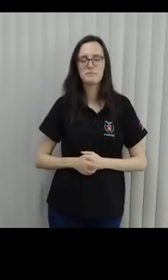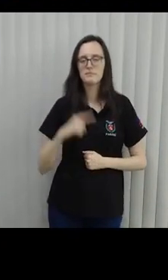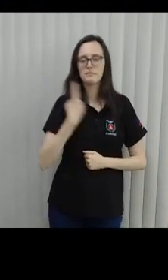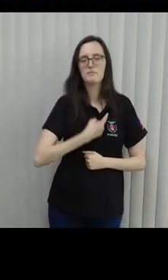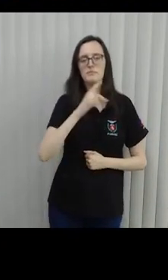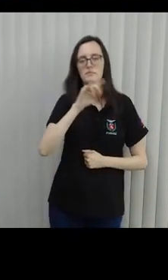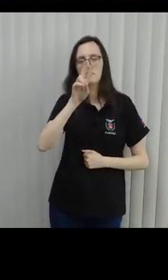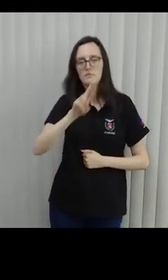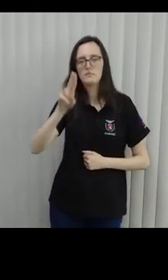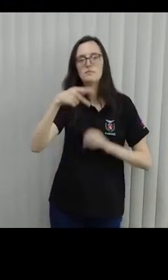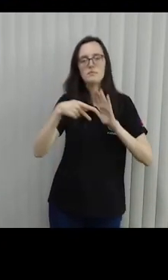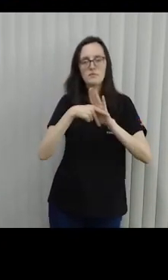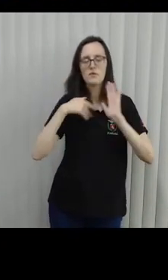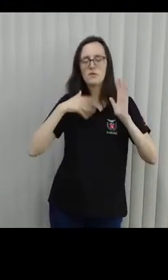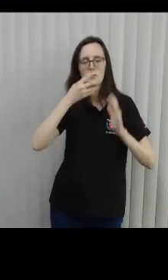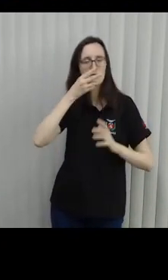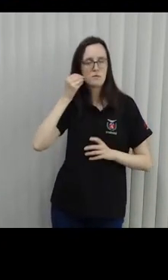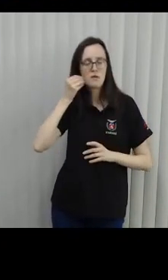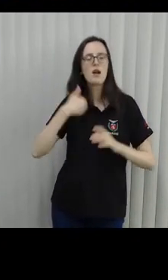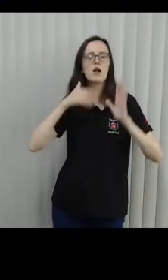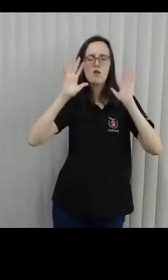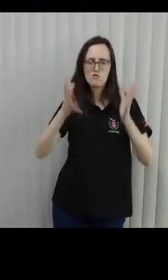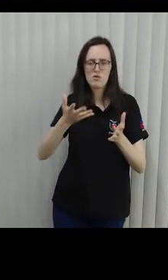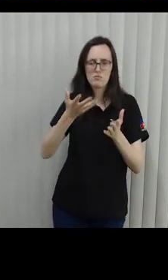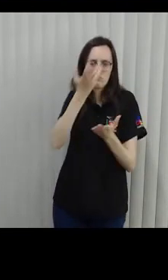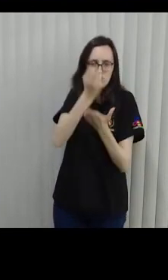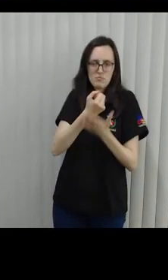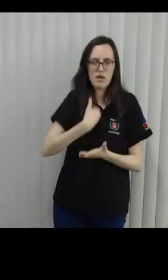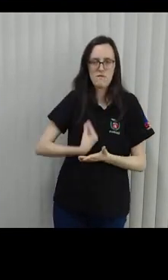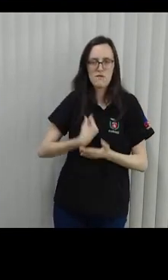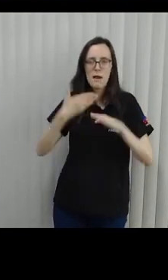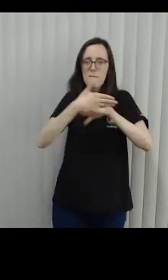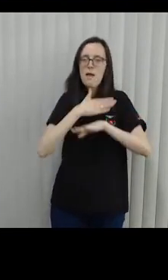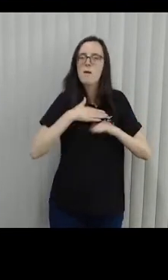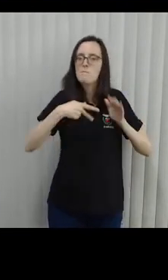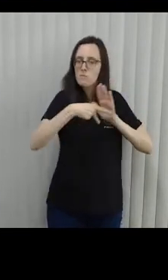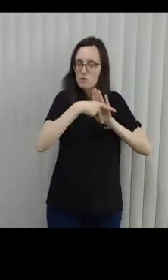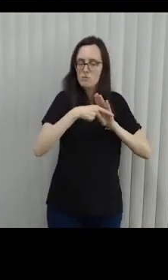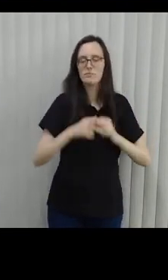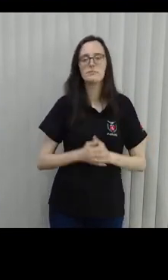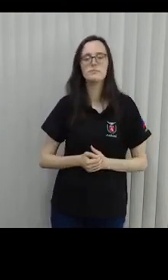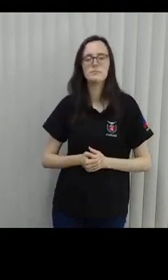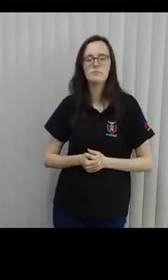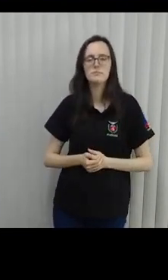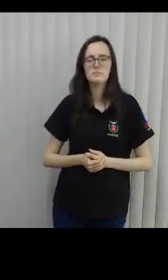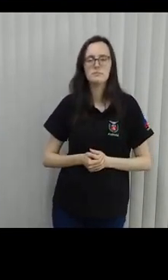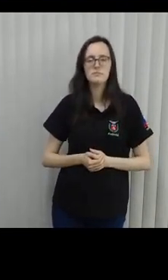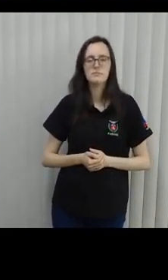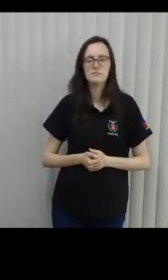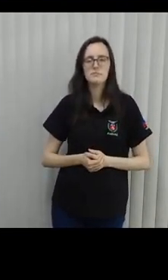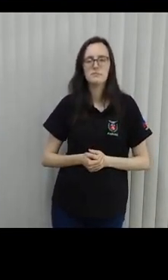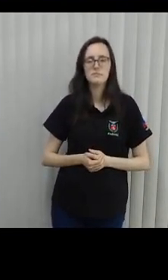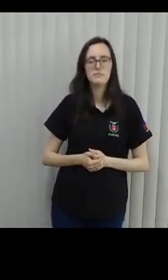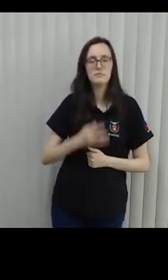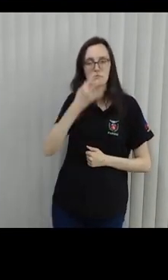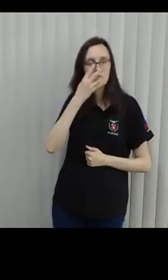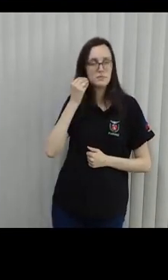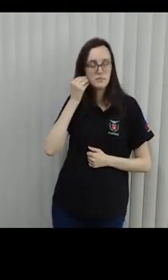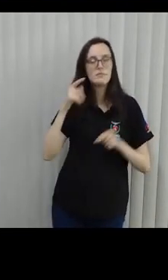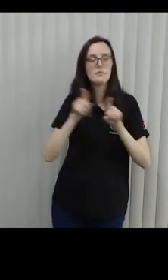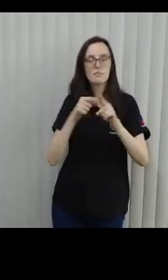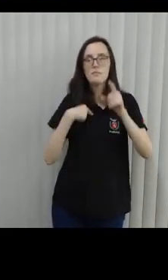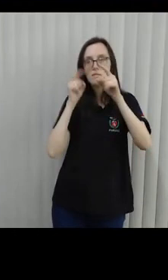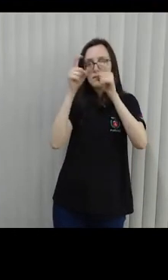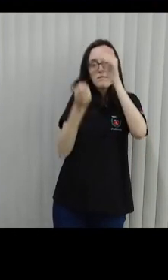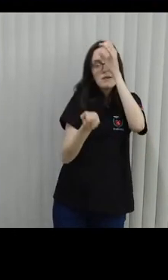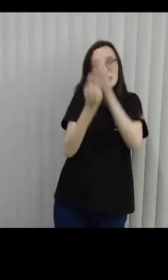vai utilizar o Scratch, eu já estou aqui cadastrado na minha conta, tá? Gui Lima, no Scratch, e eu vou clicar aqui em criar, para a